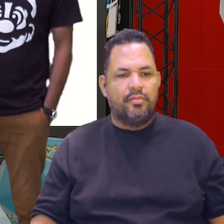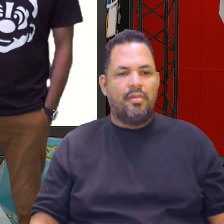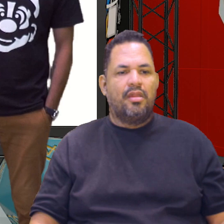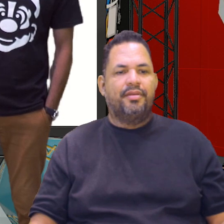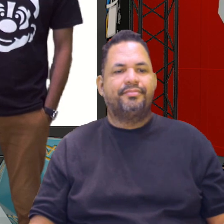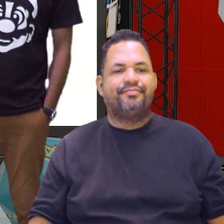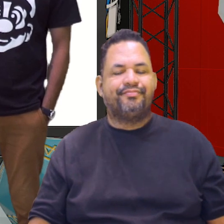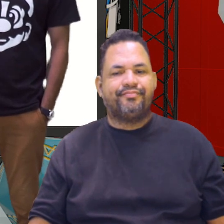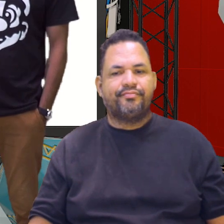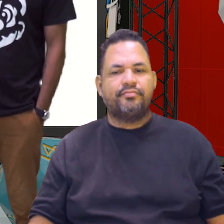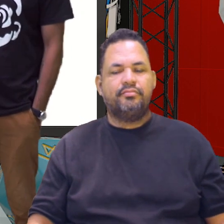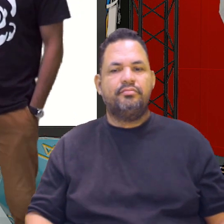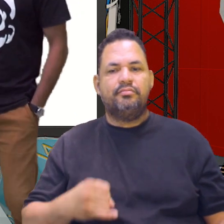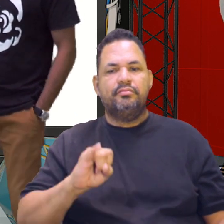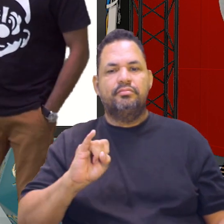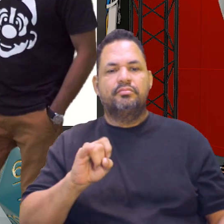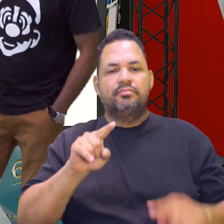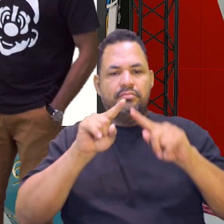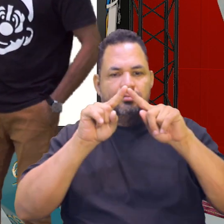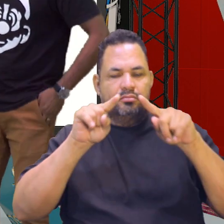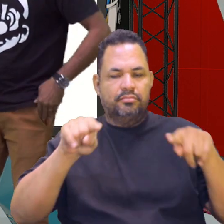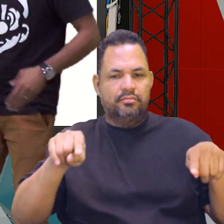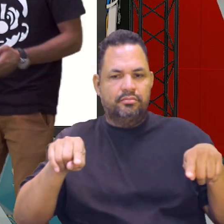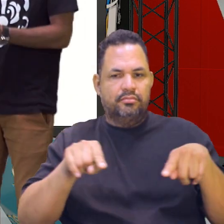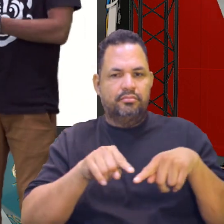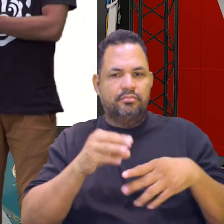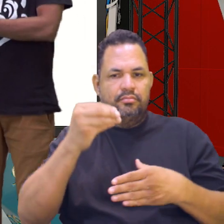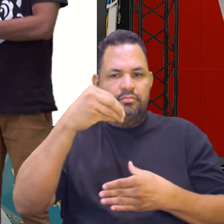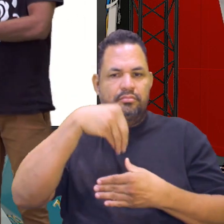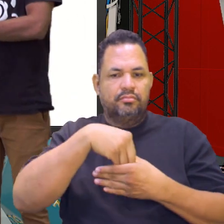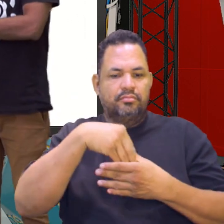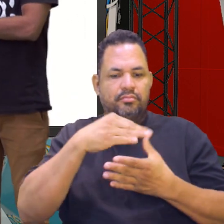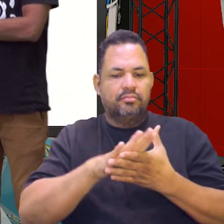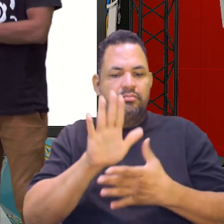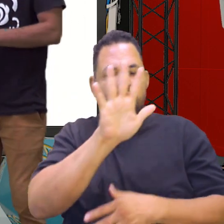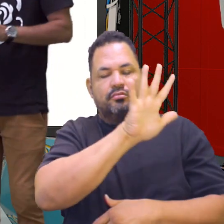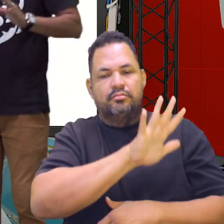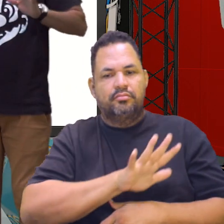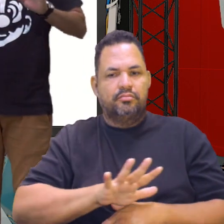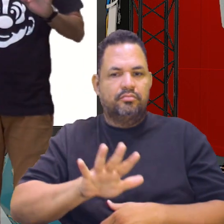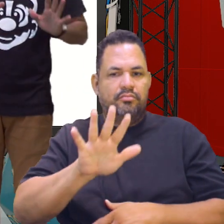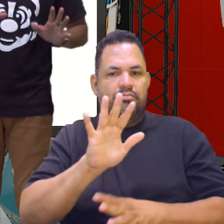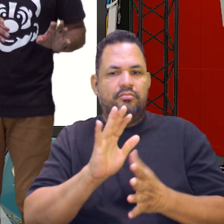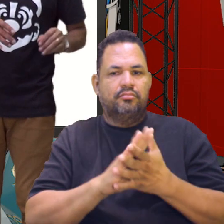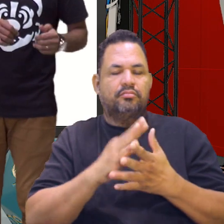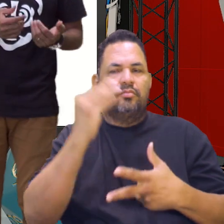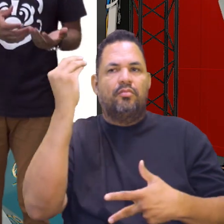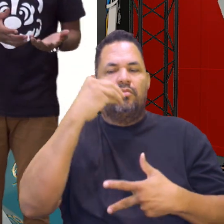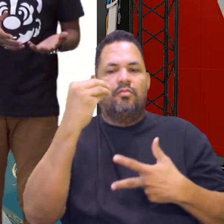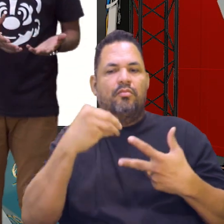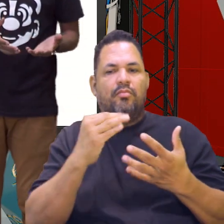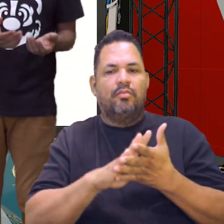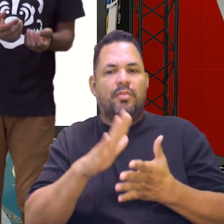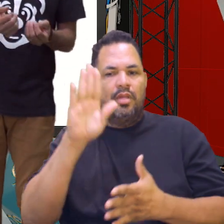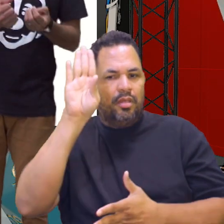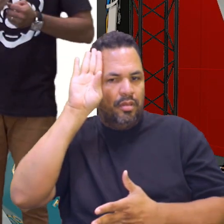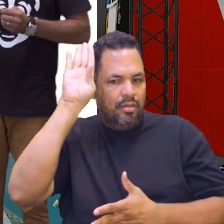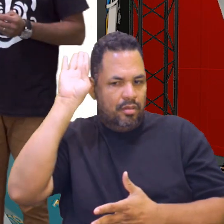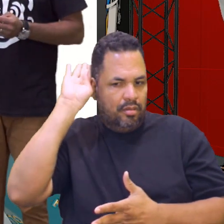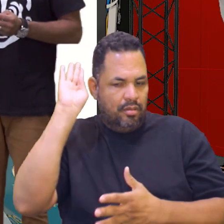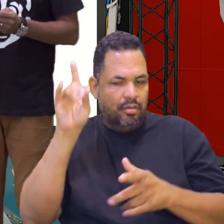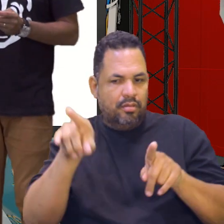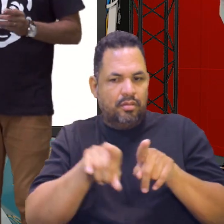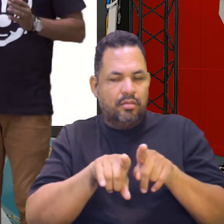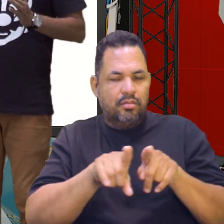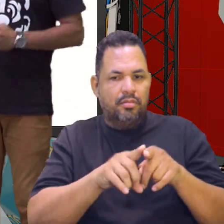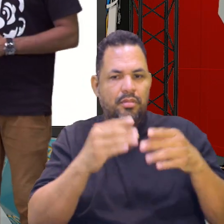geometria analítica, né? Se esse triângulo estiver dentro do plano cartesiano, já assim, é uma questão do Enem, ou um vestibular, ou mesmo